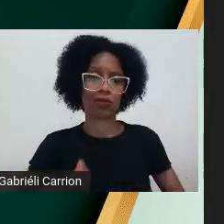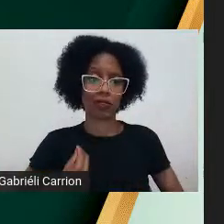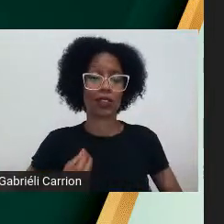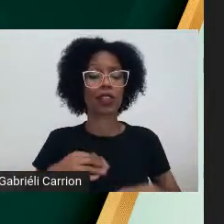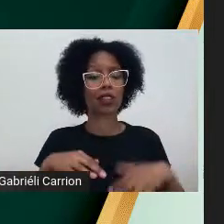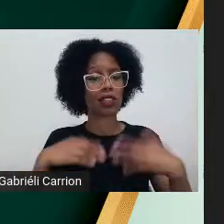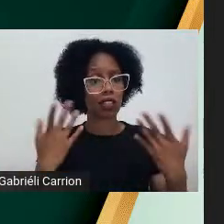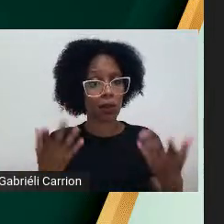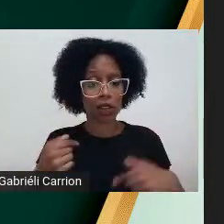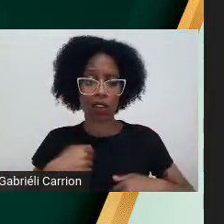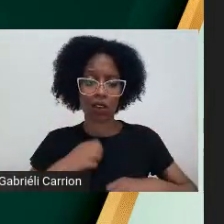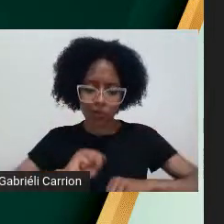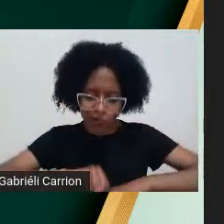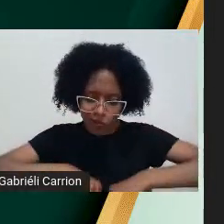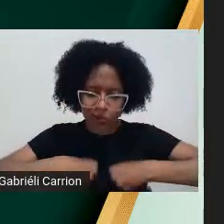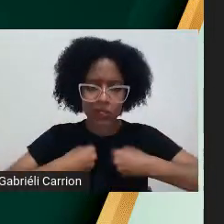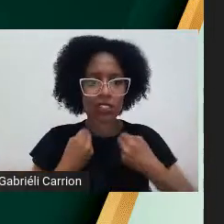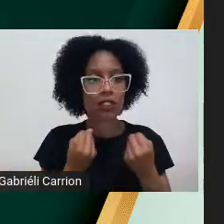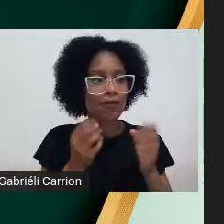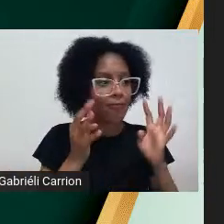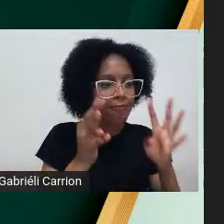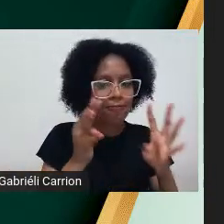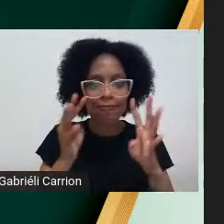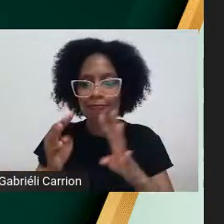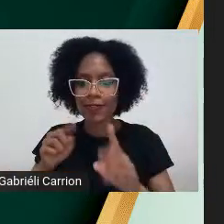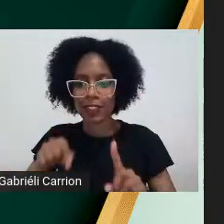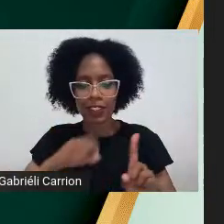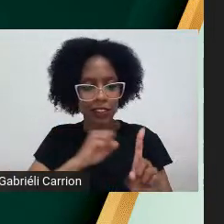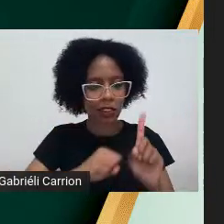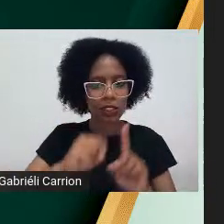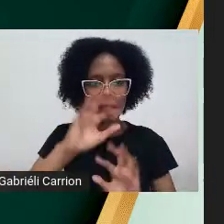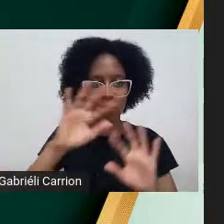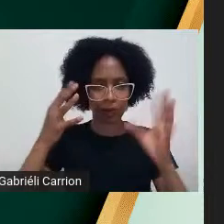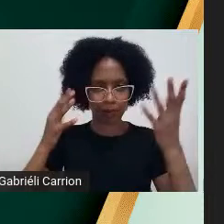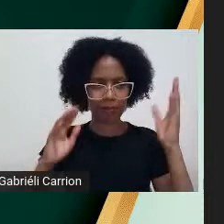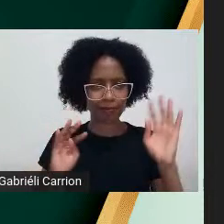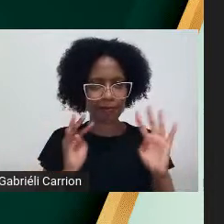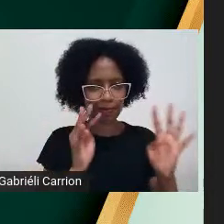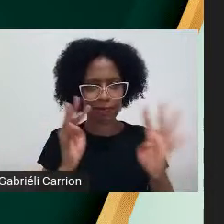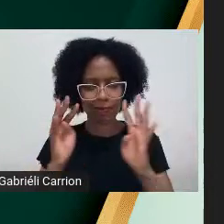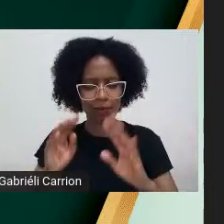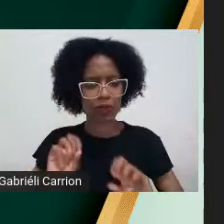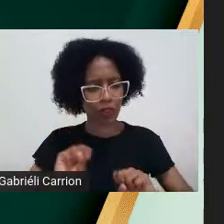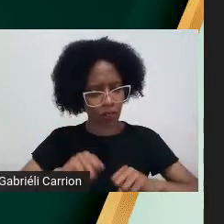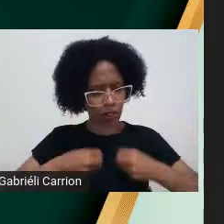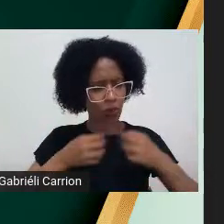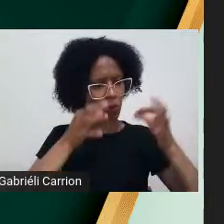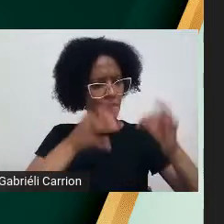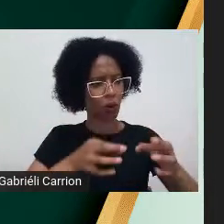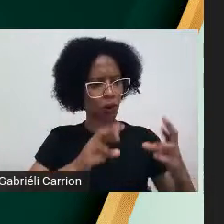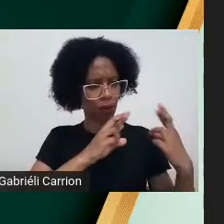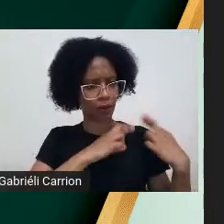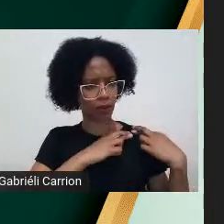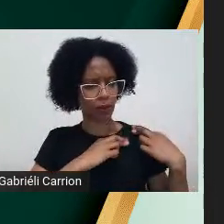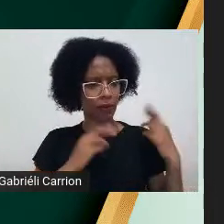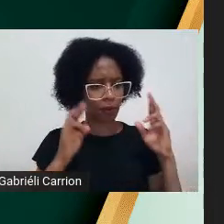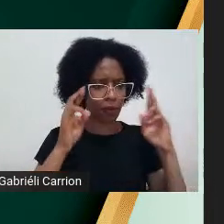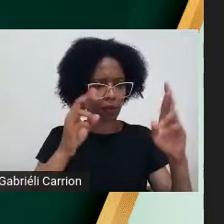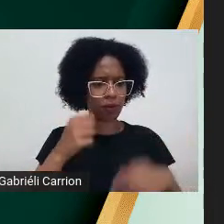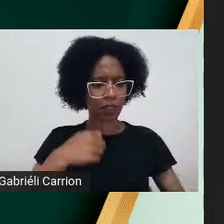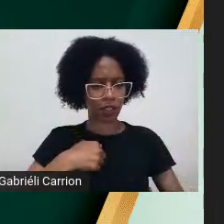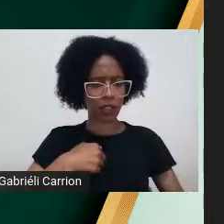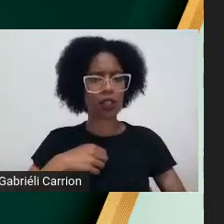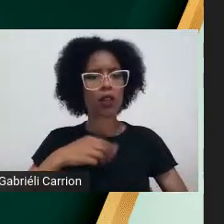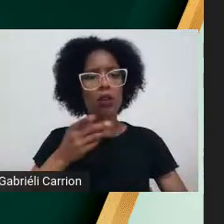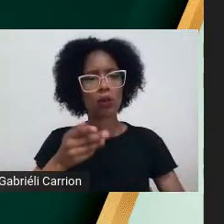tudo farei para, atenta à realidade socioambiental na qual estamos inseridos, honrar os princípios do ofício de mestre.